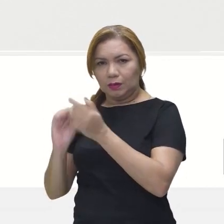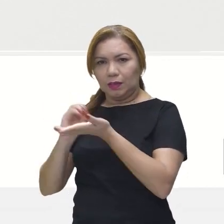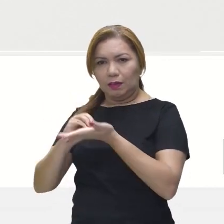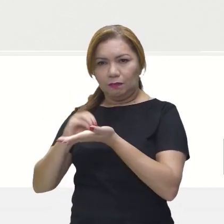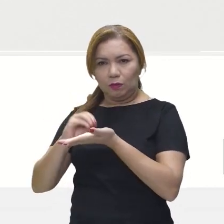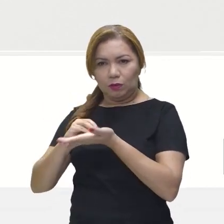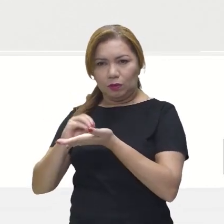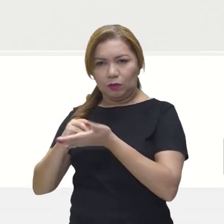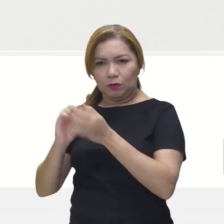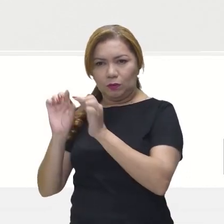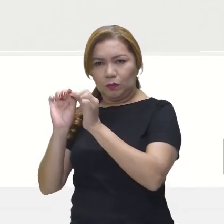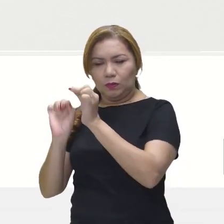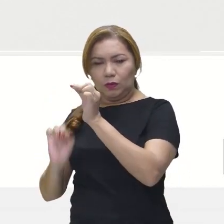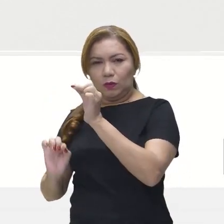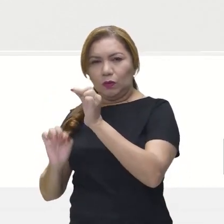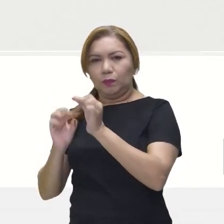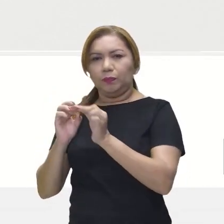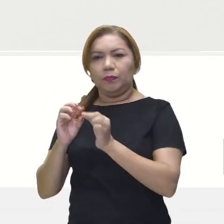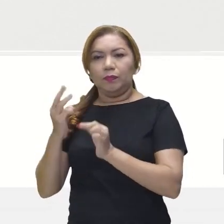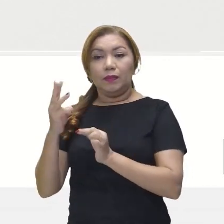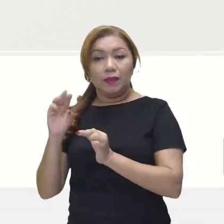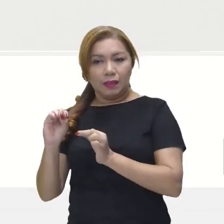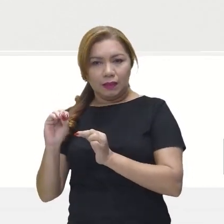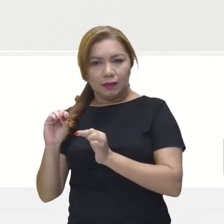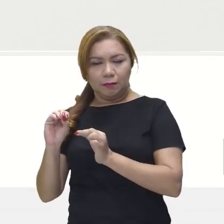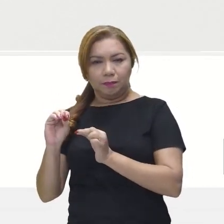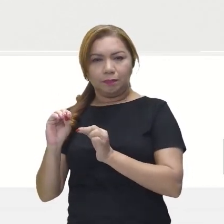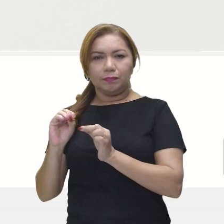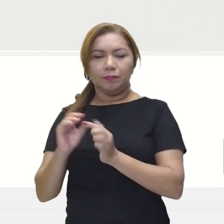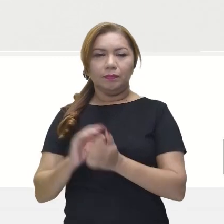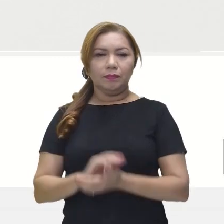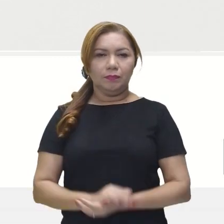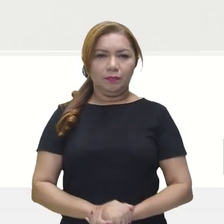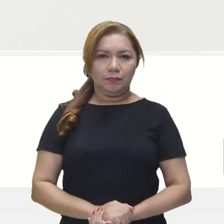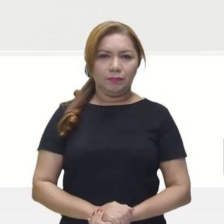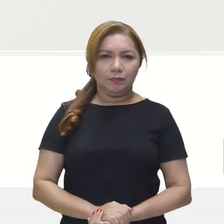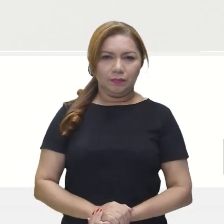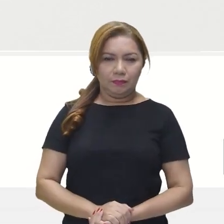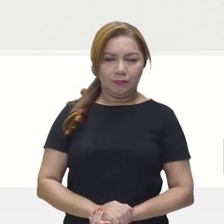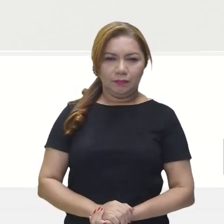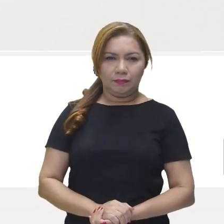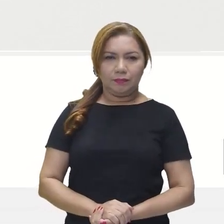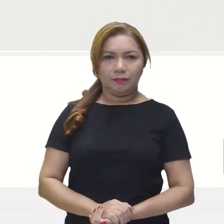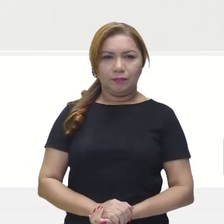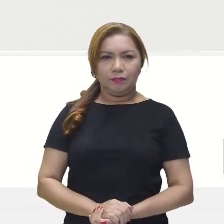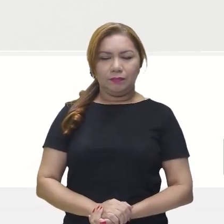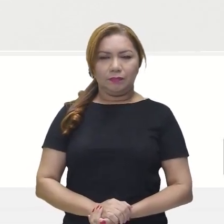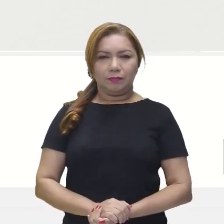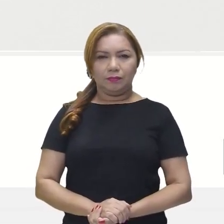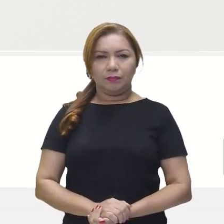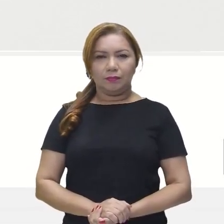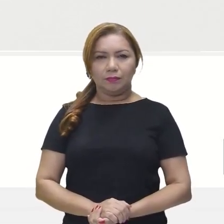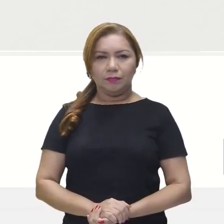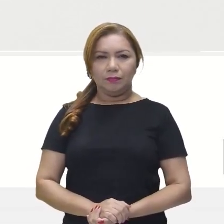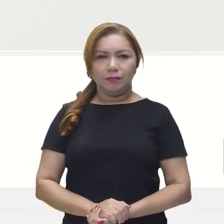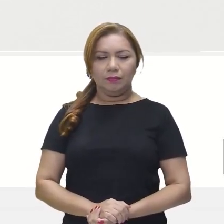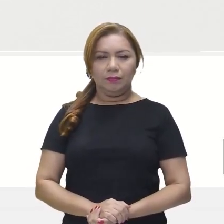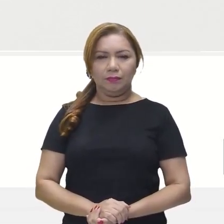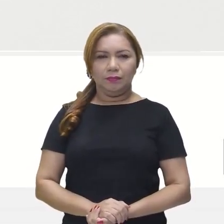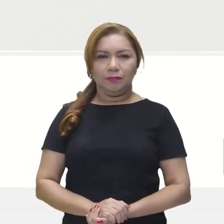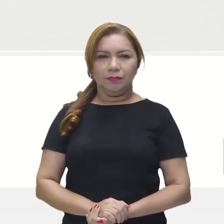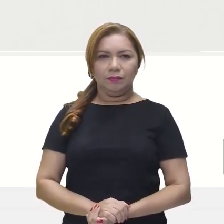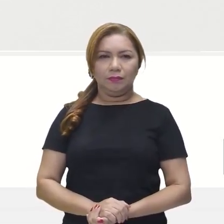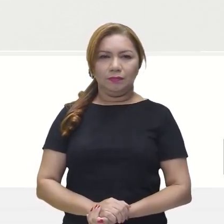eu tenho 30. Inclusive, eu utilizei, que eu peguei dos 45, eu retirei